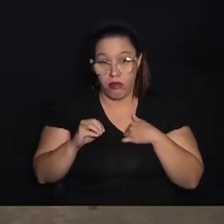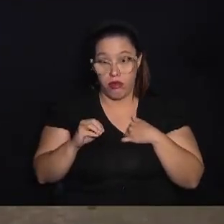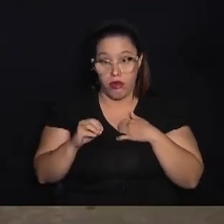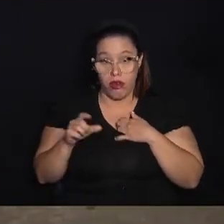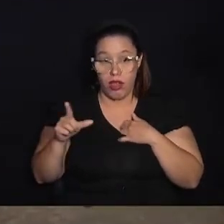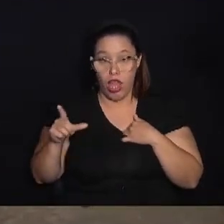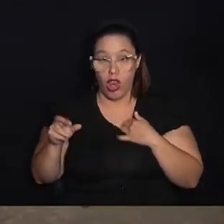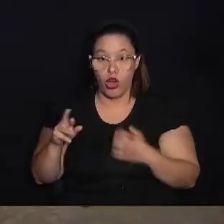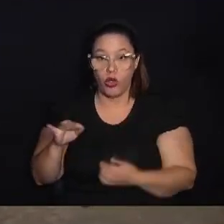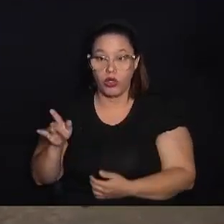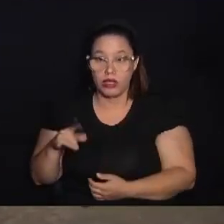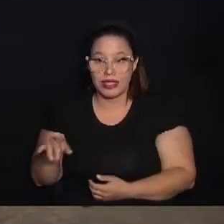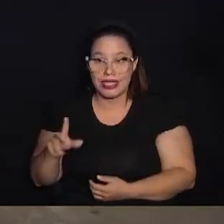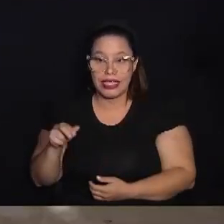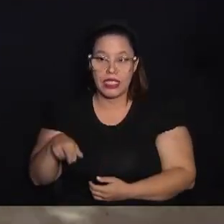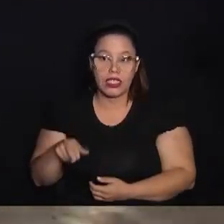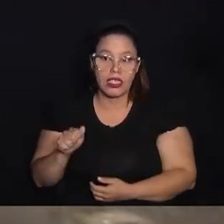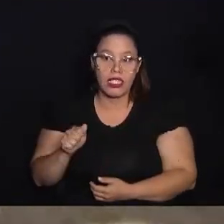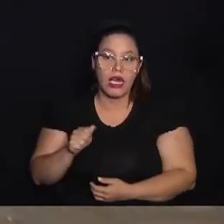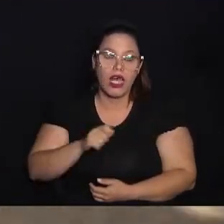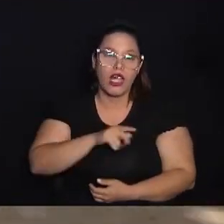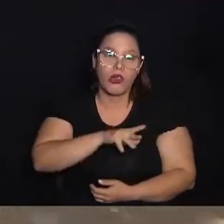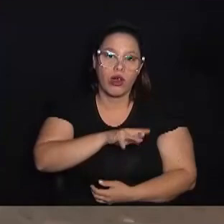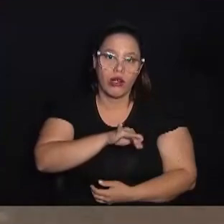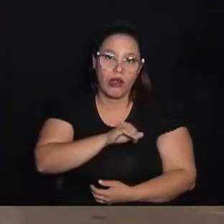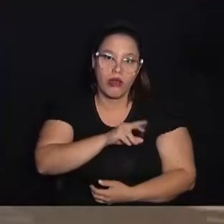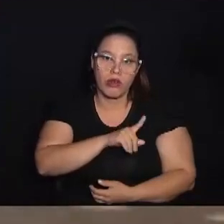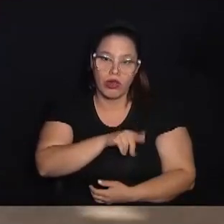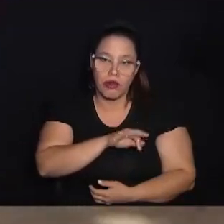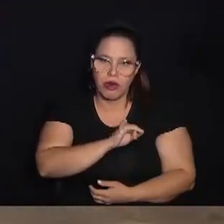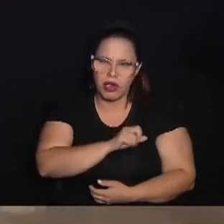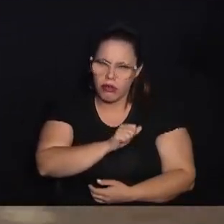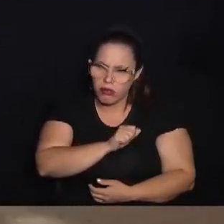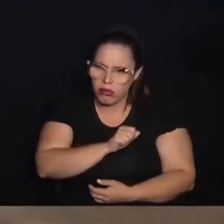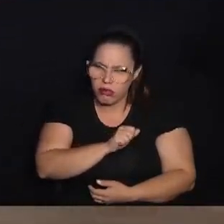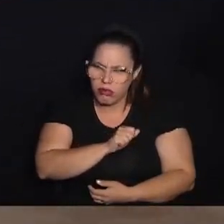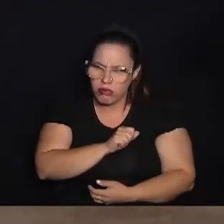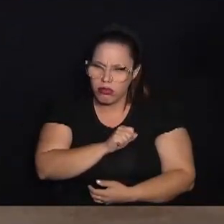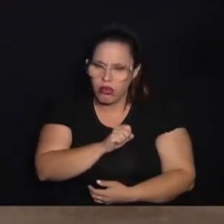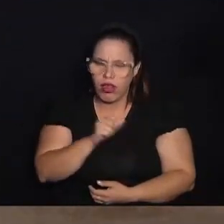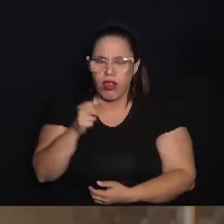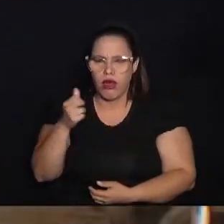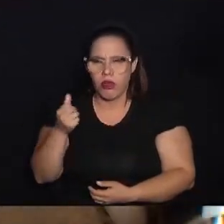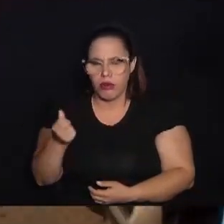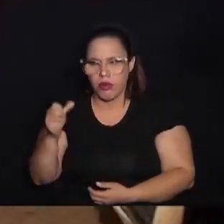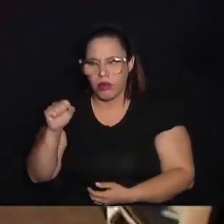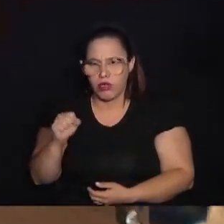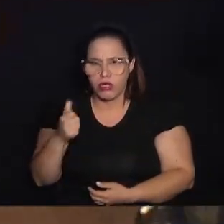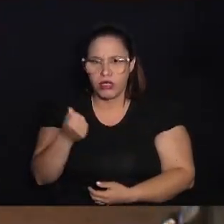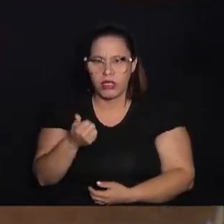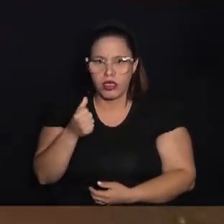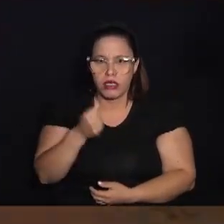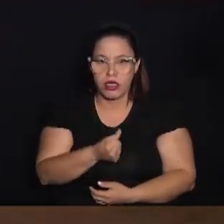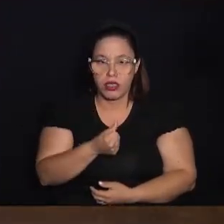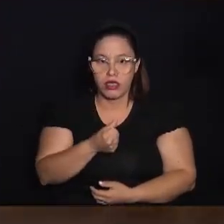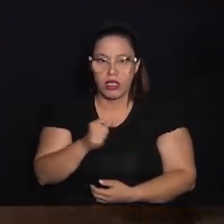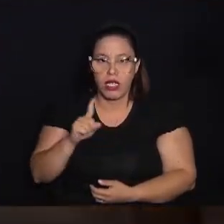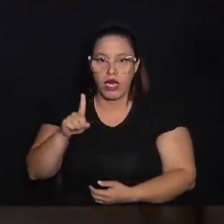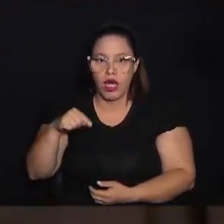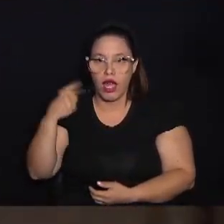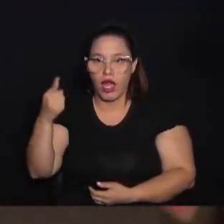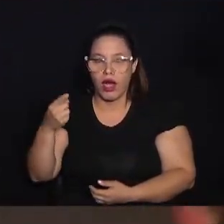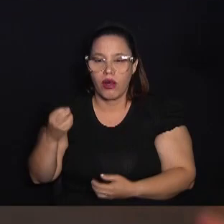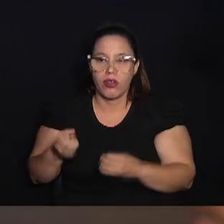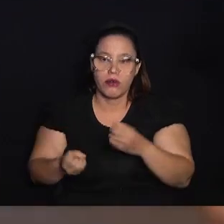Lusitana e o Largo das Andorinhas é é em 1861 após a inauguração do